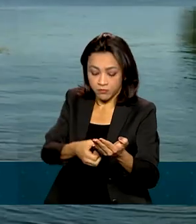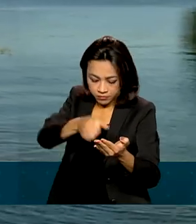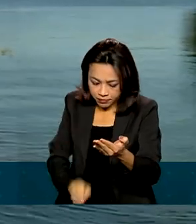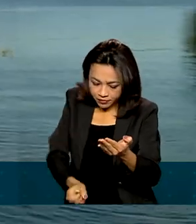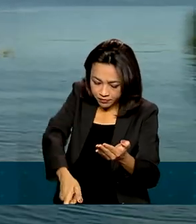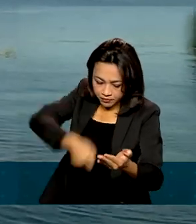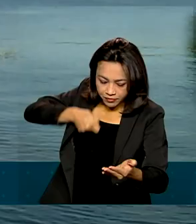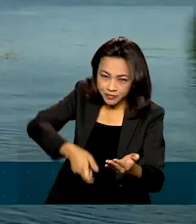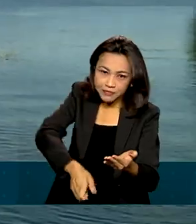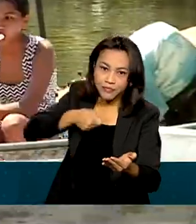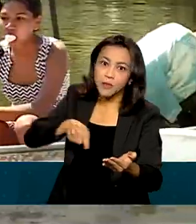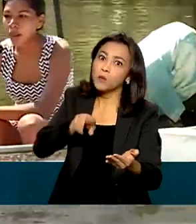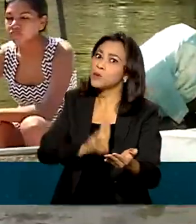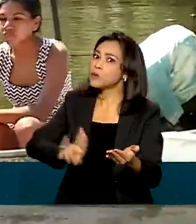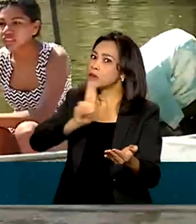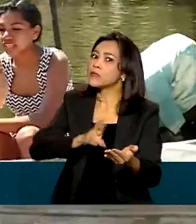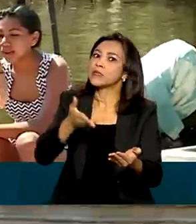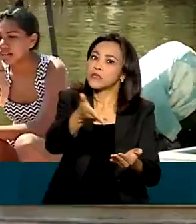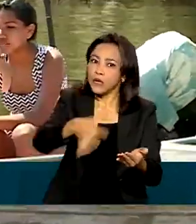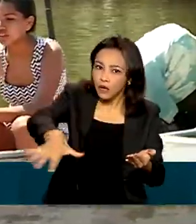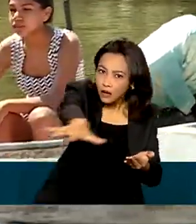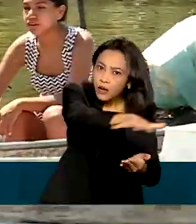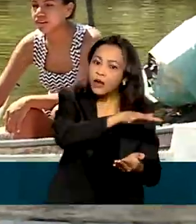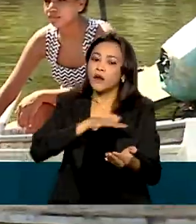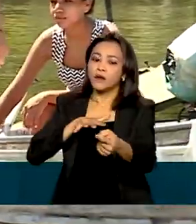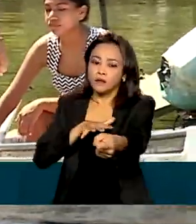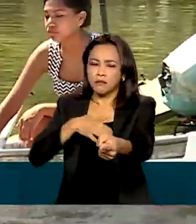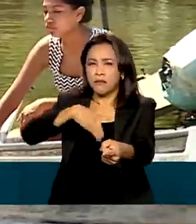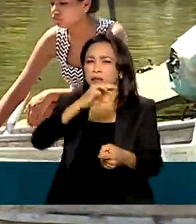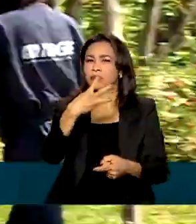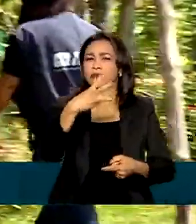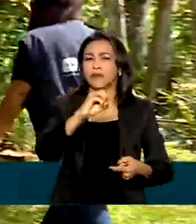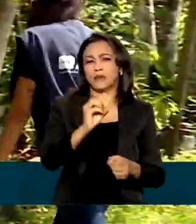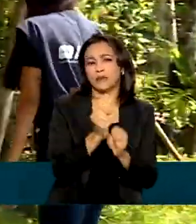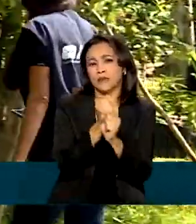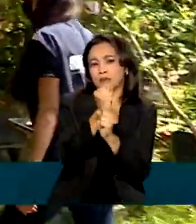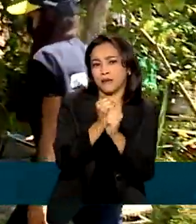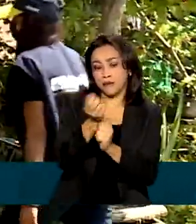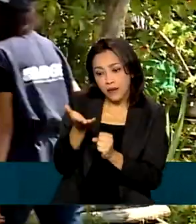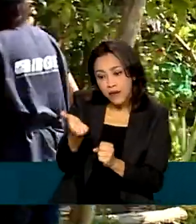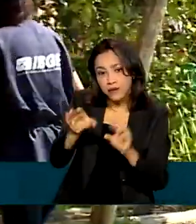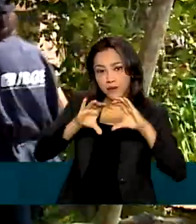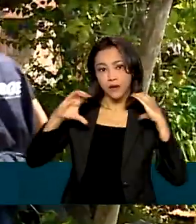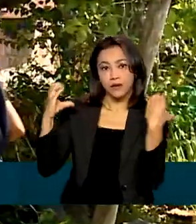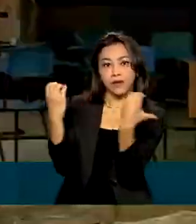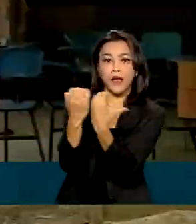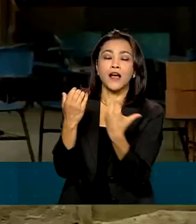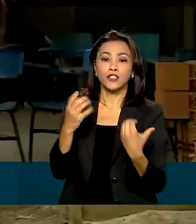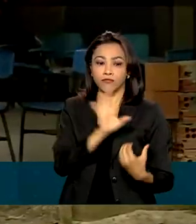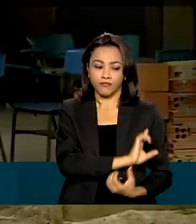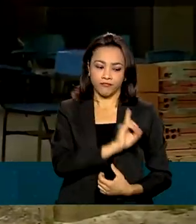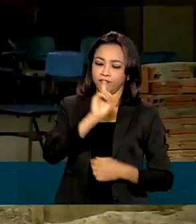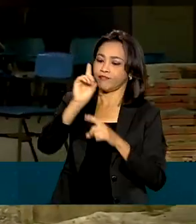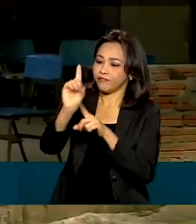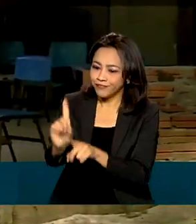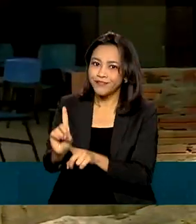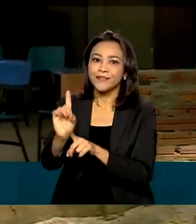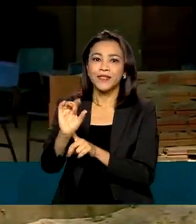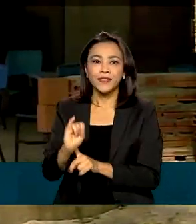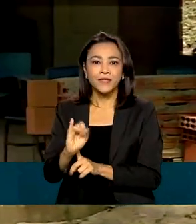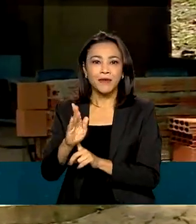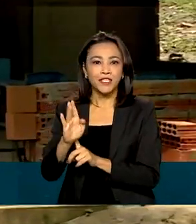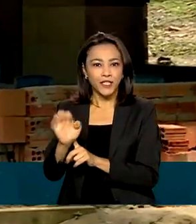utilizado na região Amazônica pela primeira vez em mais de 30 anos a comunidade recebeu o IBGE para o Censo